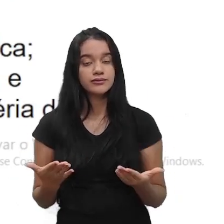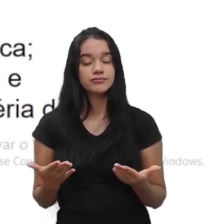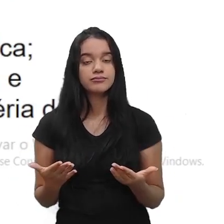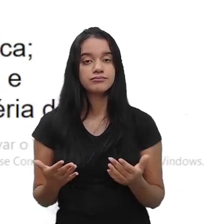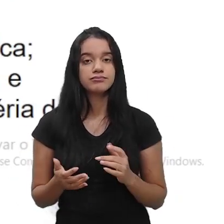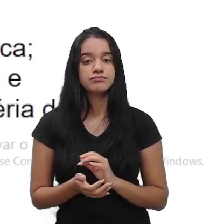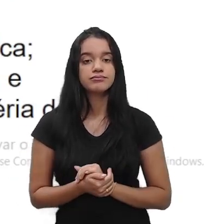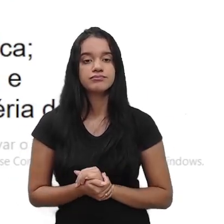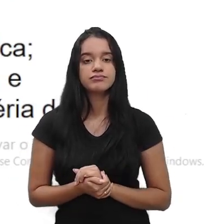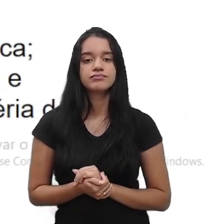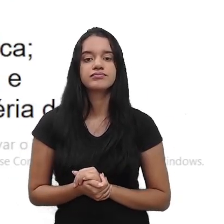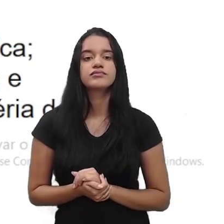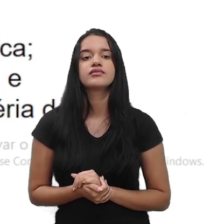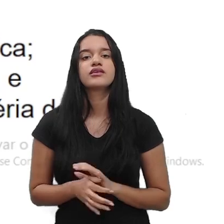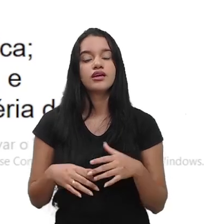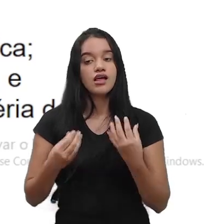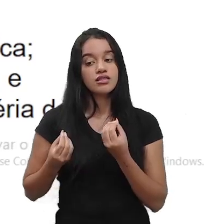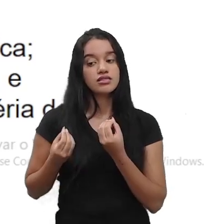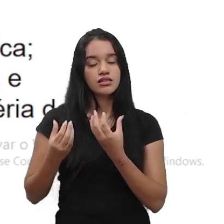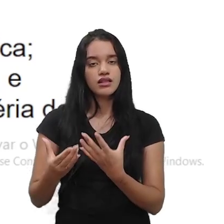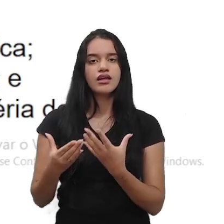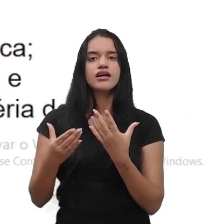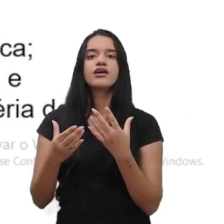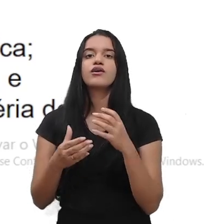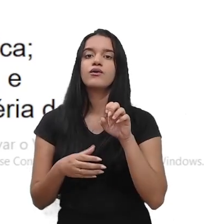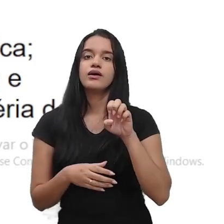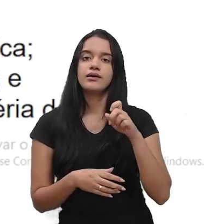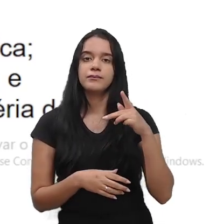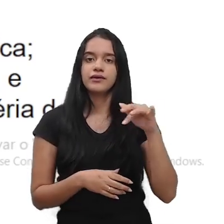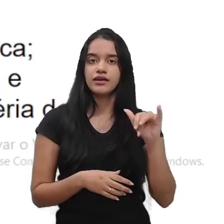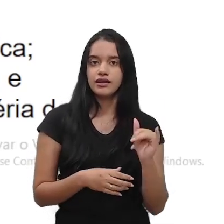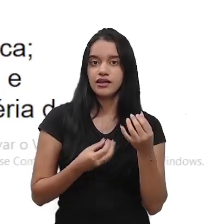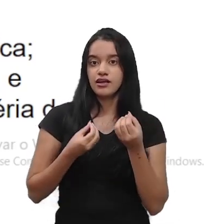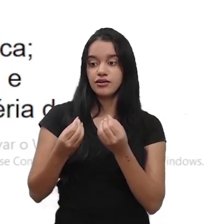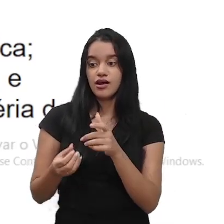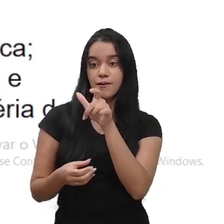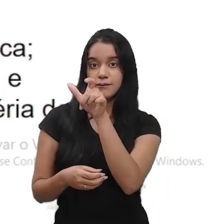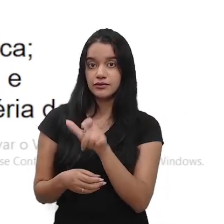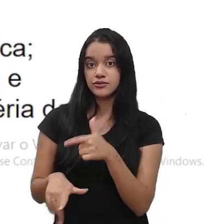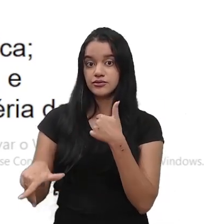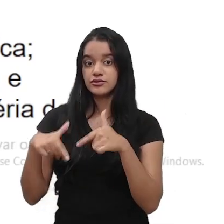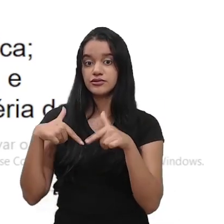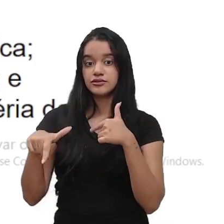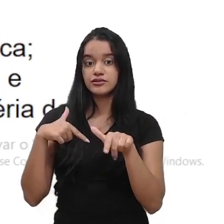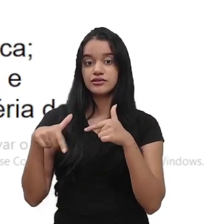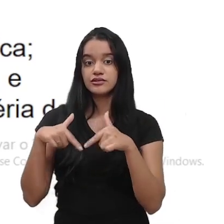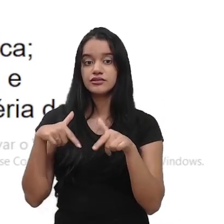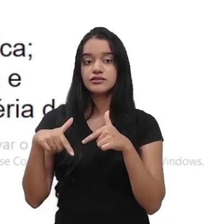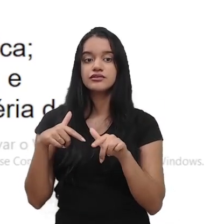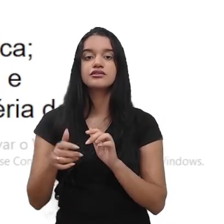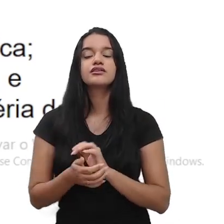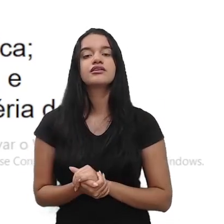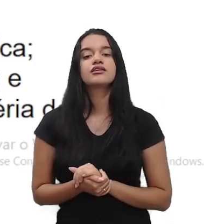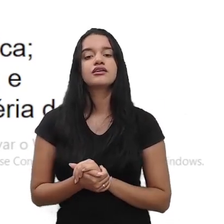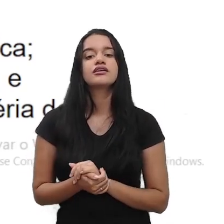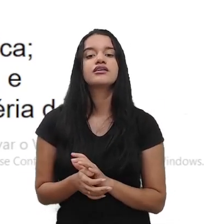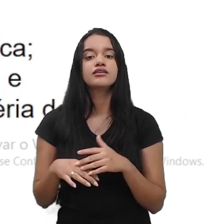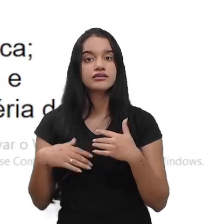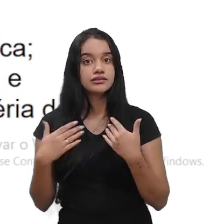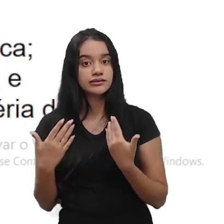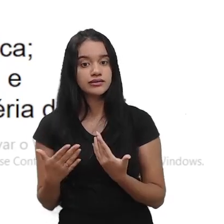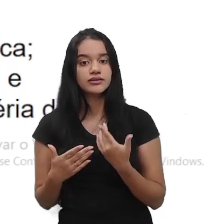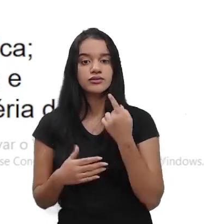ao fornecer o EPI ao empregador, ao empregado, cabe ao